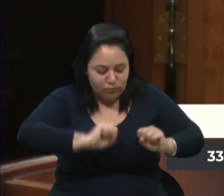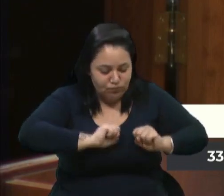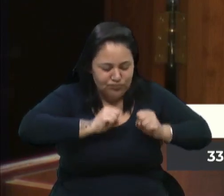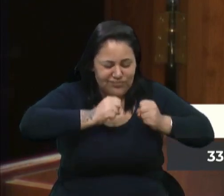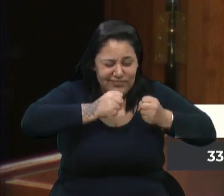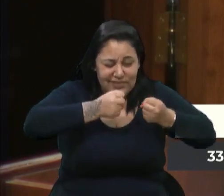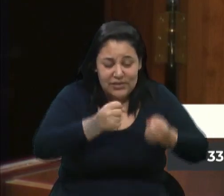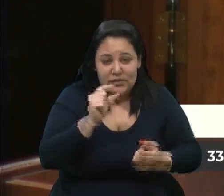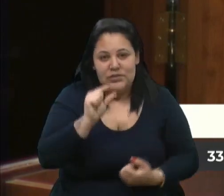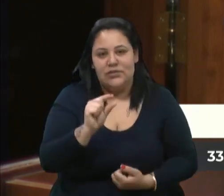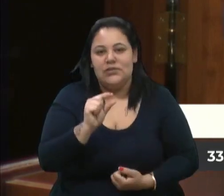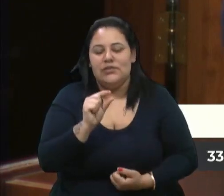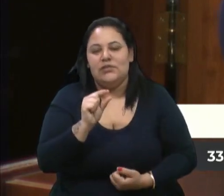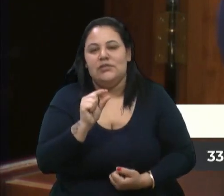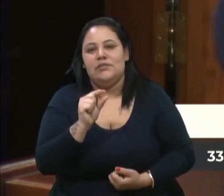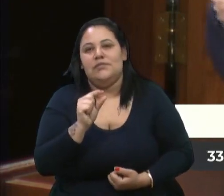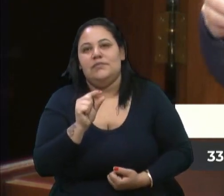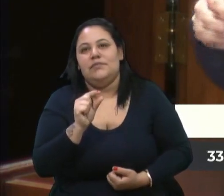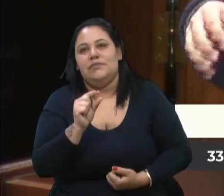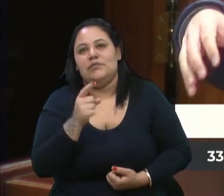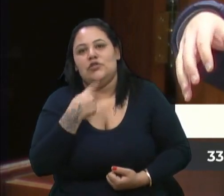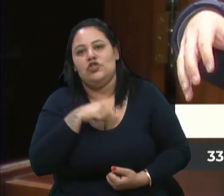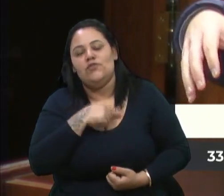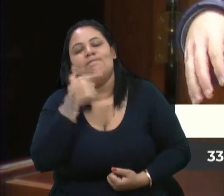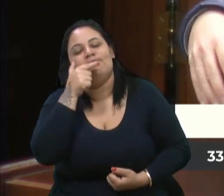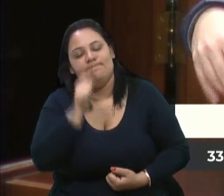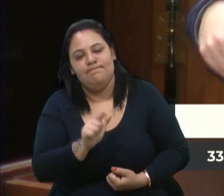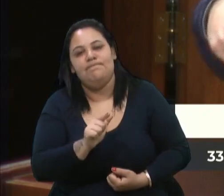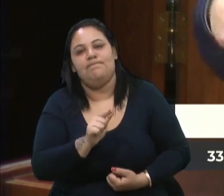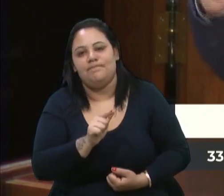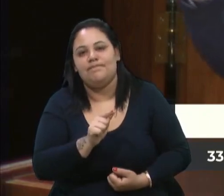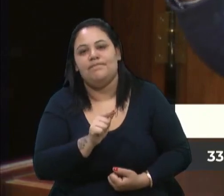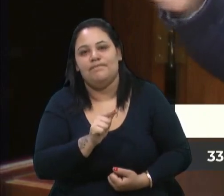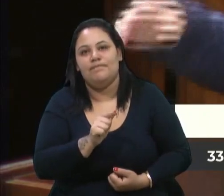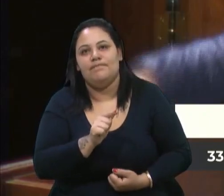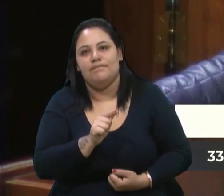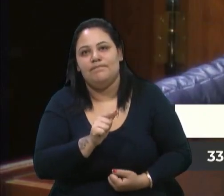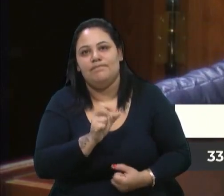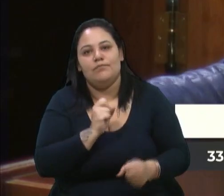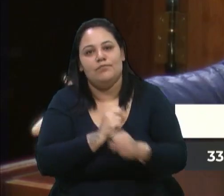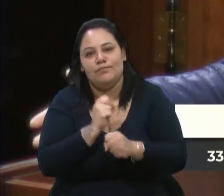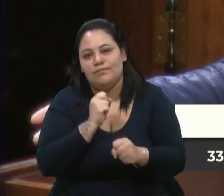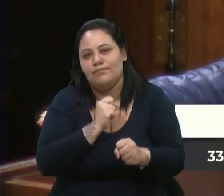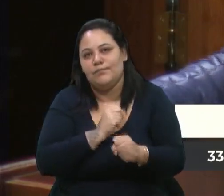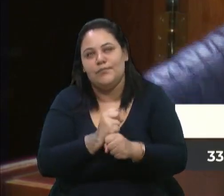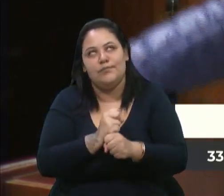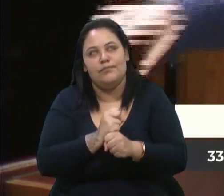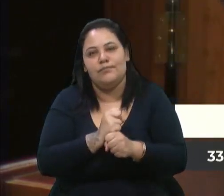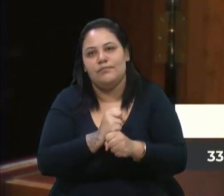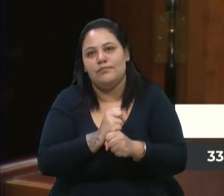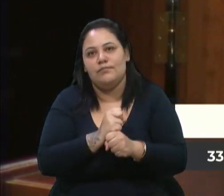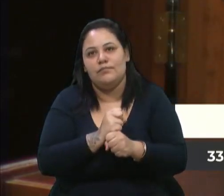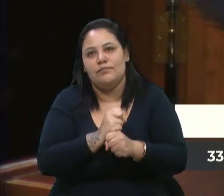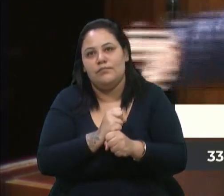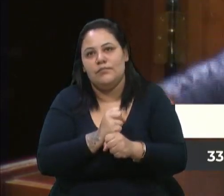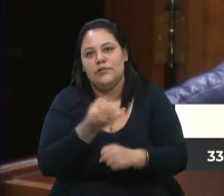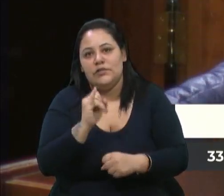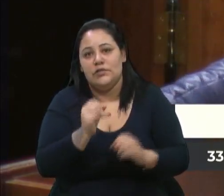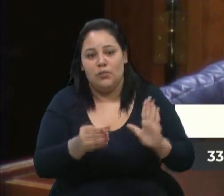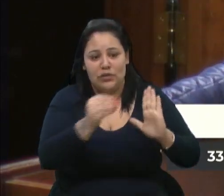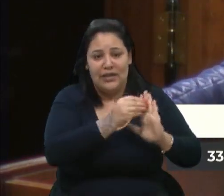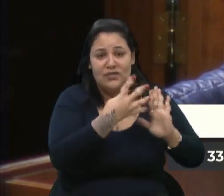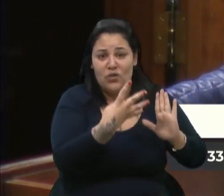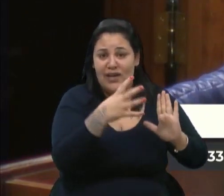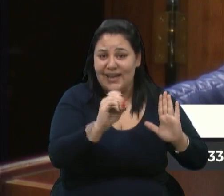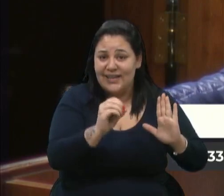um pouquinho, a gente conseguiria, sei lá, por ano, se nós colocássemos 40 crianças por